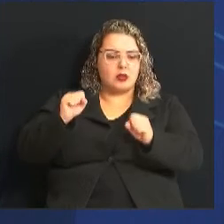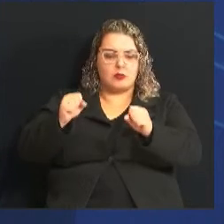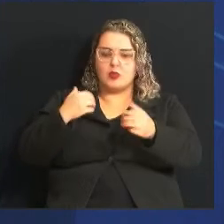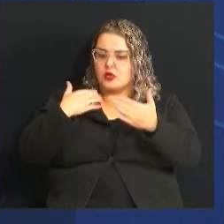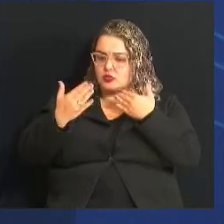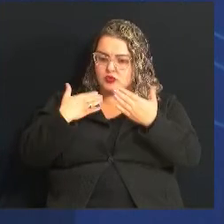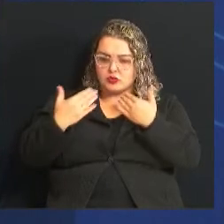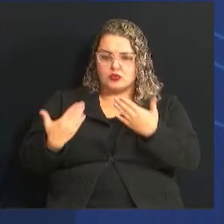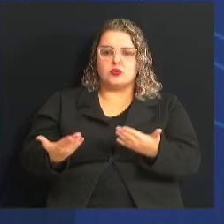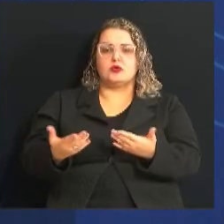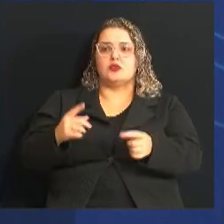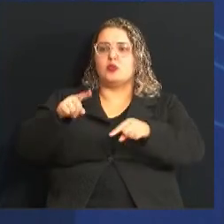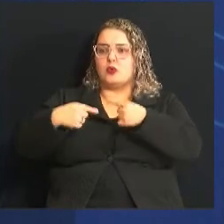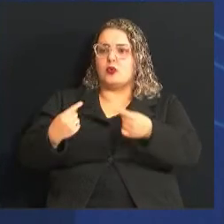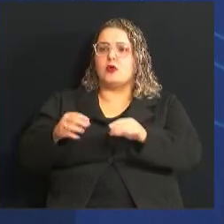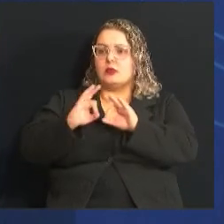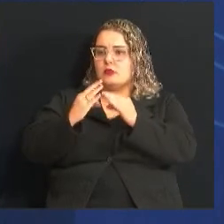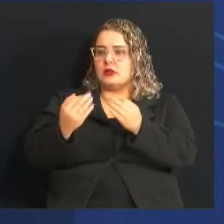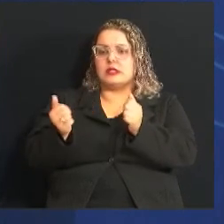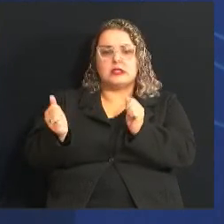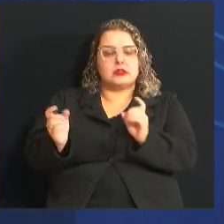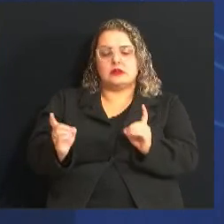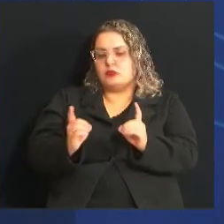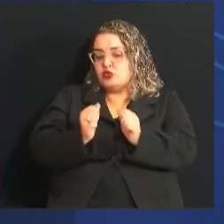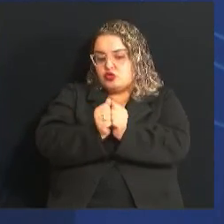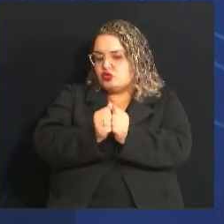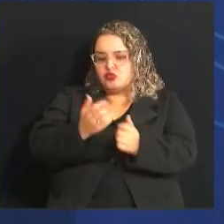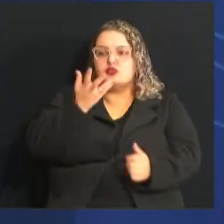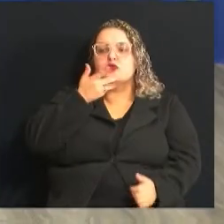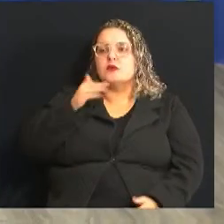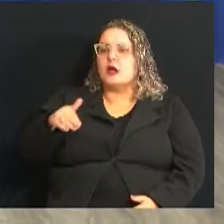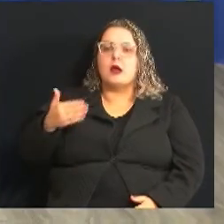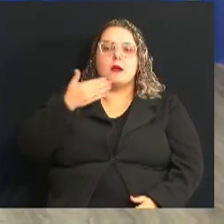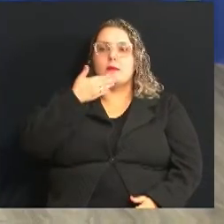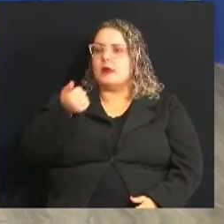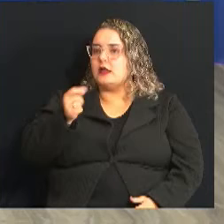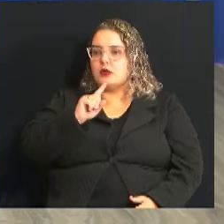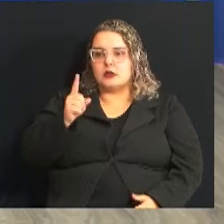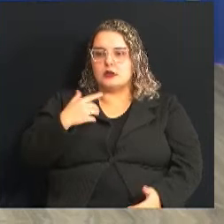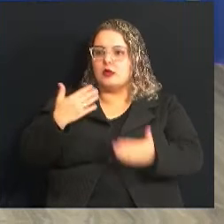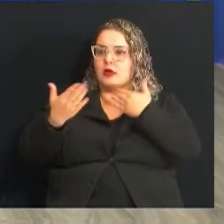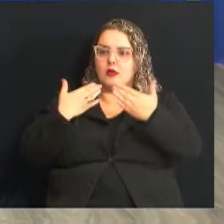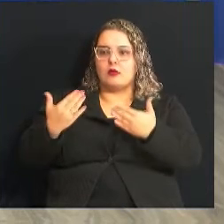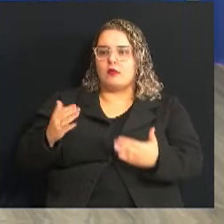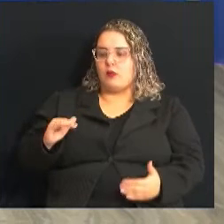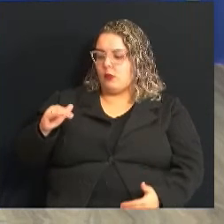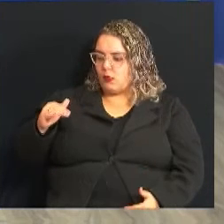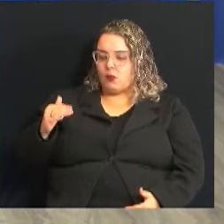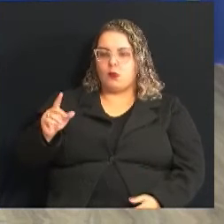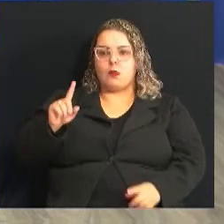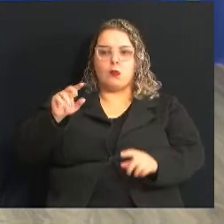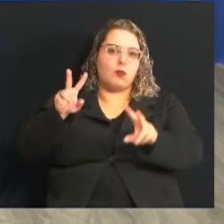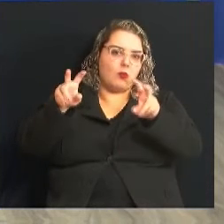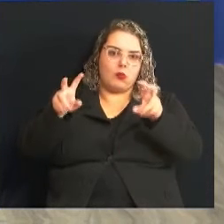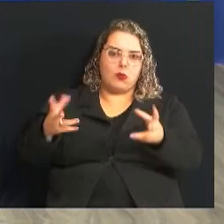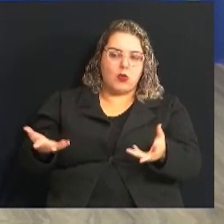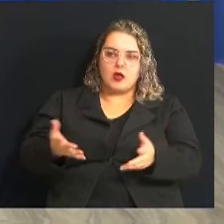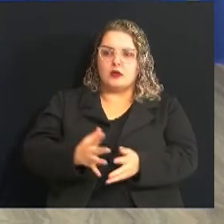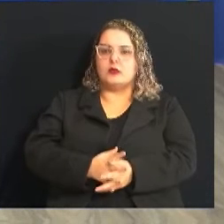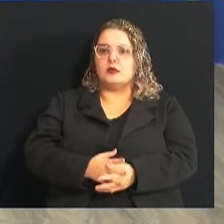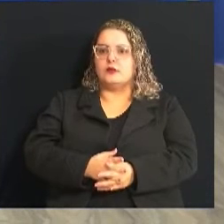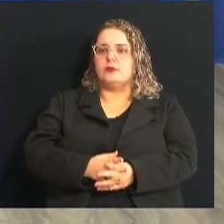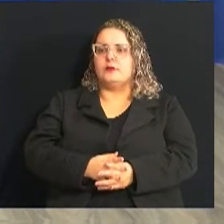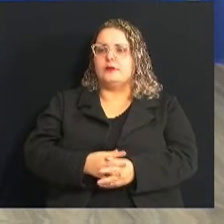às vezes com um outro parente na frente dessa criança, é melhor não conversar na frente dela um determinado assunto. Como é que